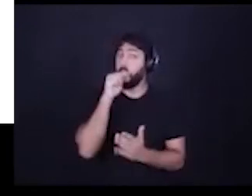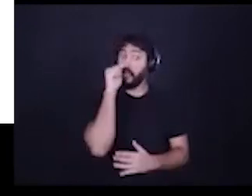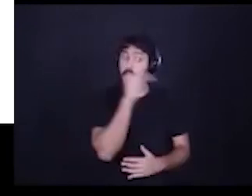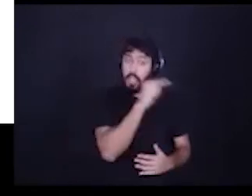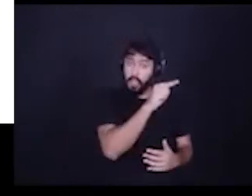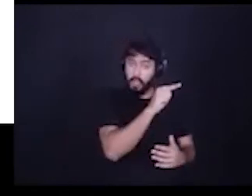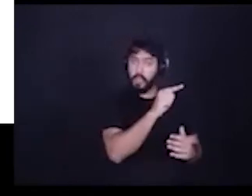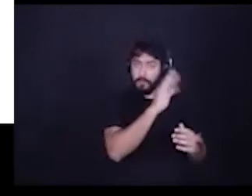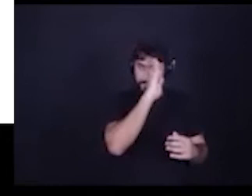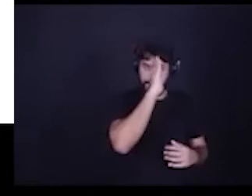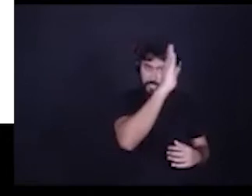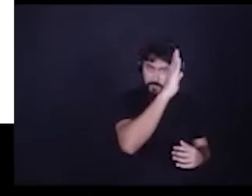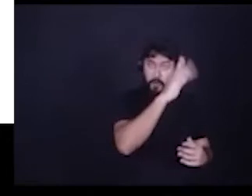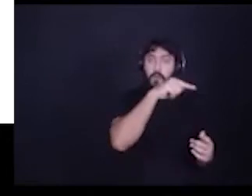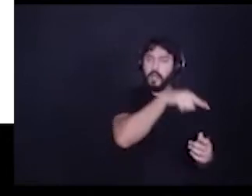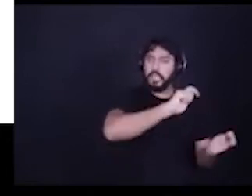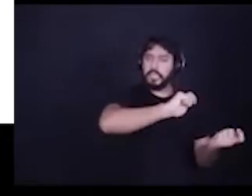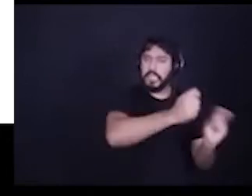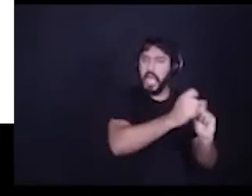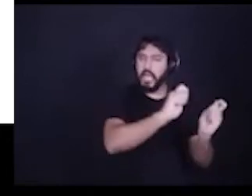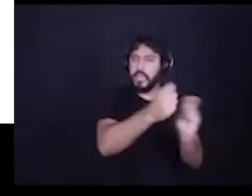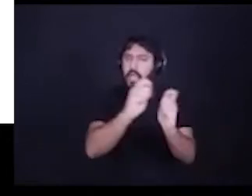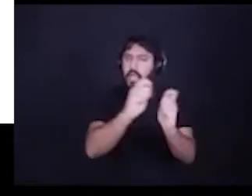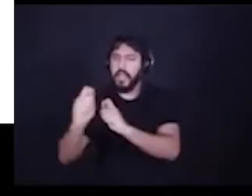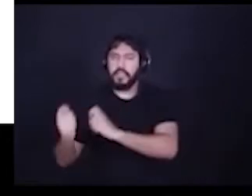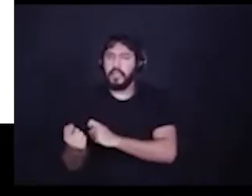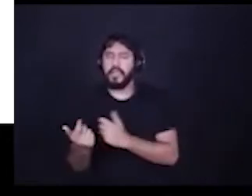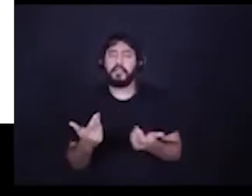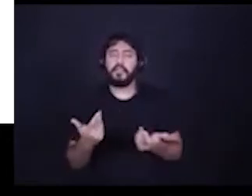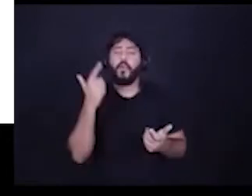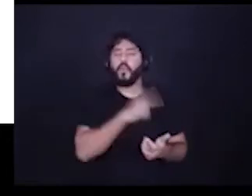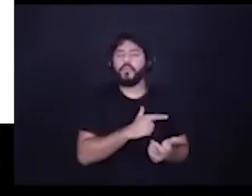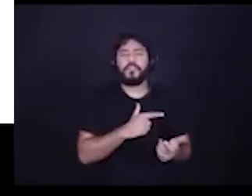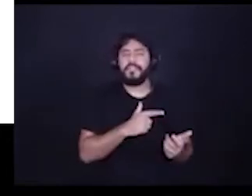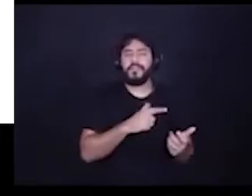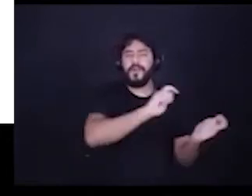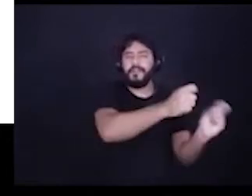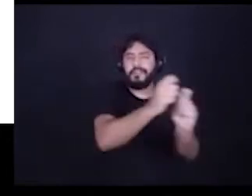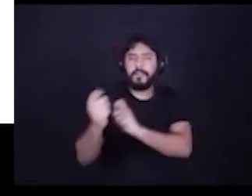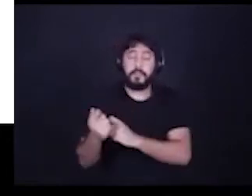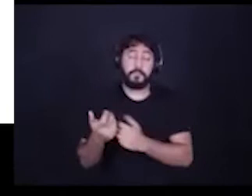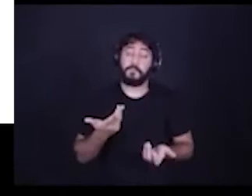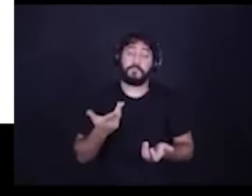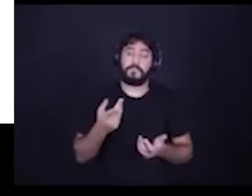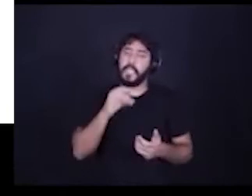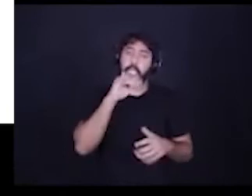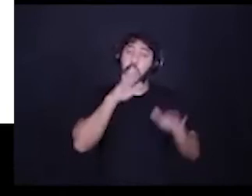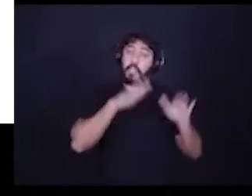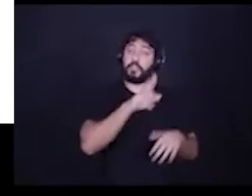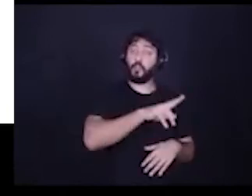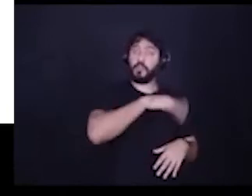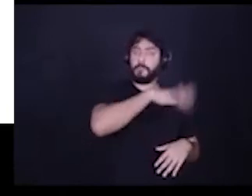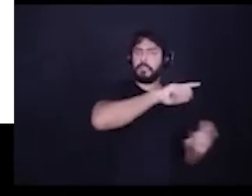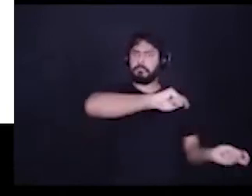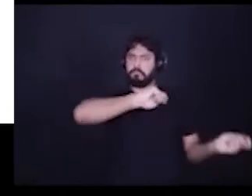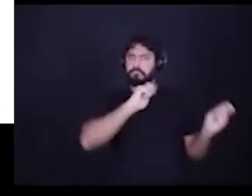fiz, eu criei, na verdade, um universo visual. E que eu vou começar a desdobrar esse universo visual, às vezes usar a mais e às vezes usar menos, entender até